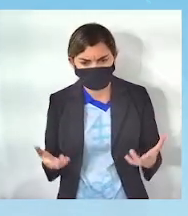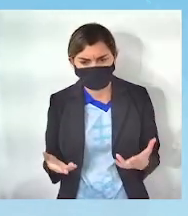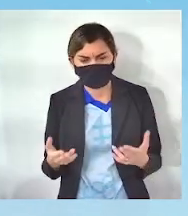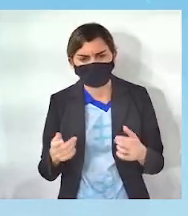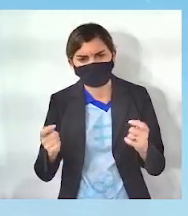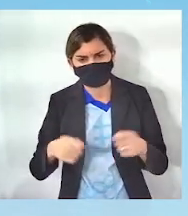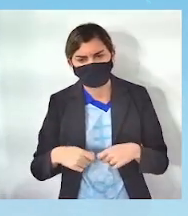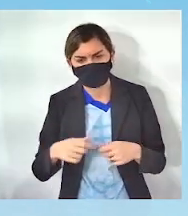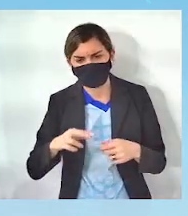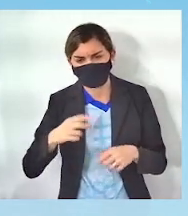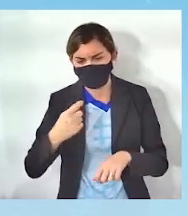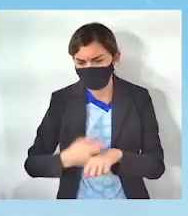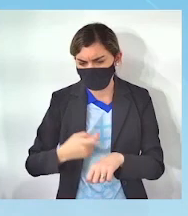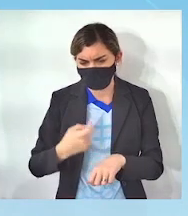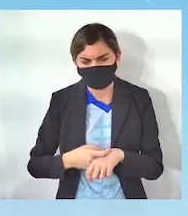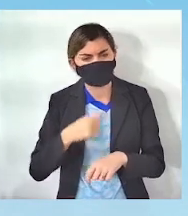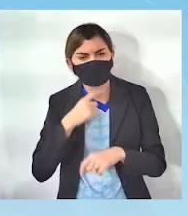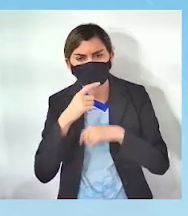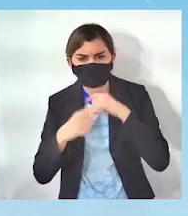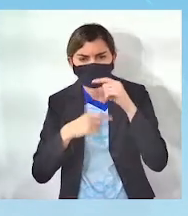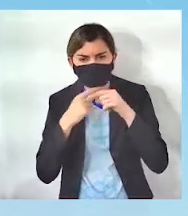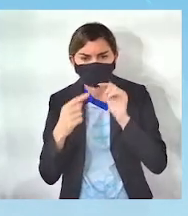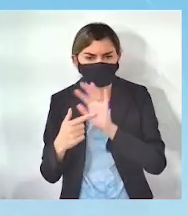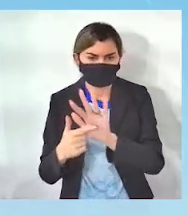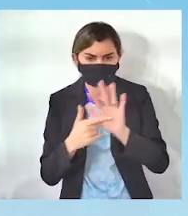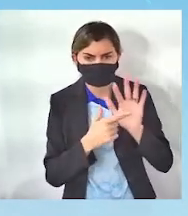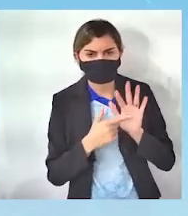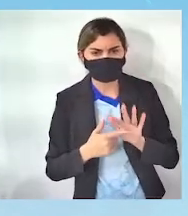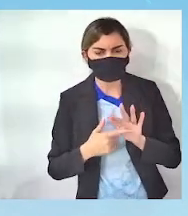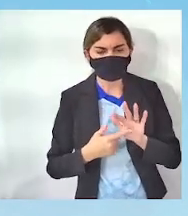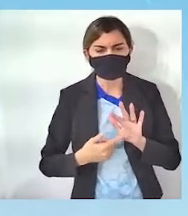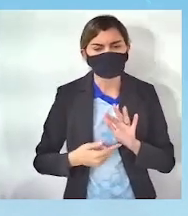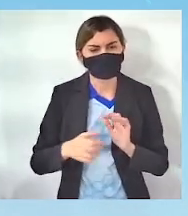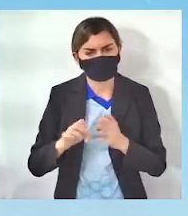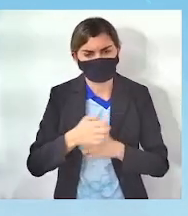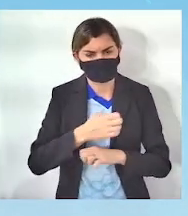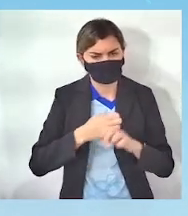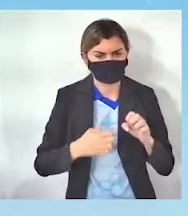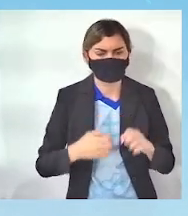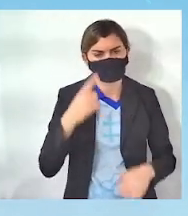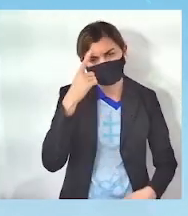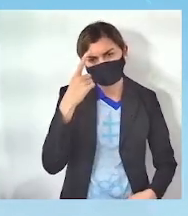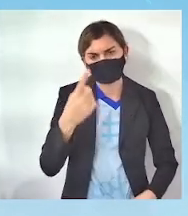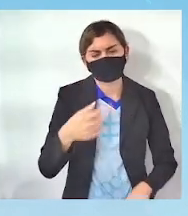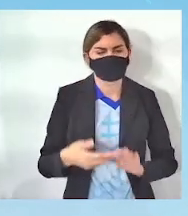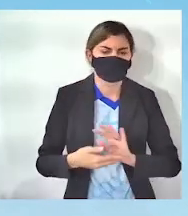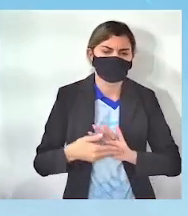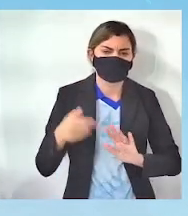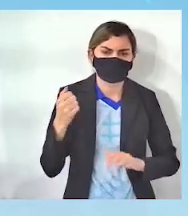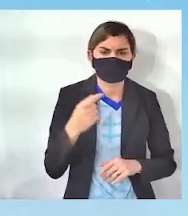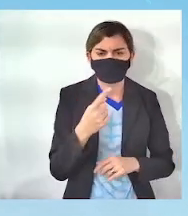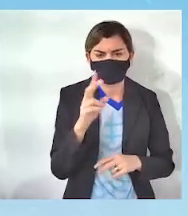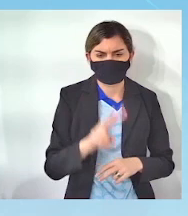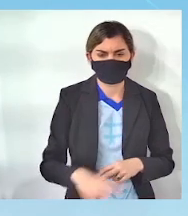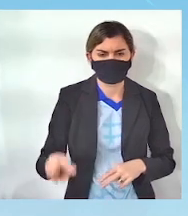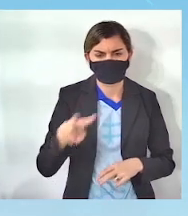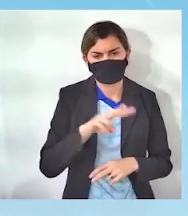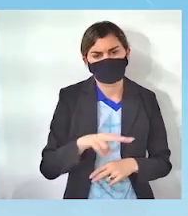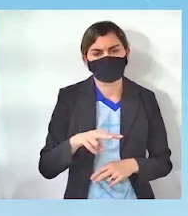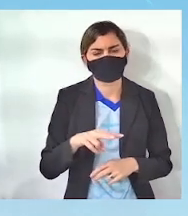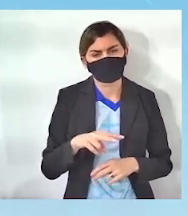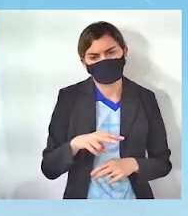fosse rígida, ele não conseguiria destacar, arrancar esse elétron. Imagina aí você olhando um